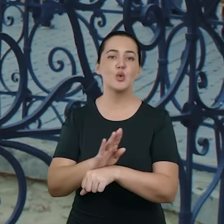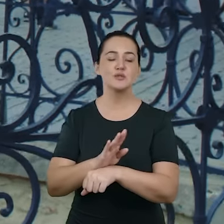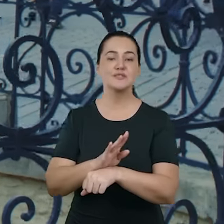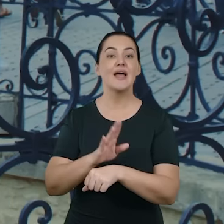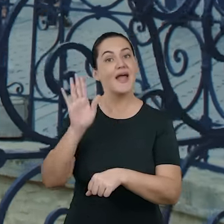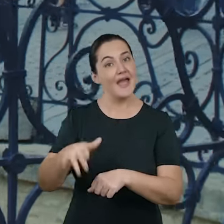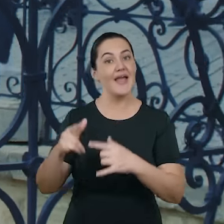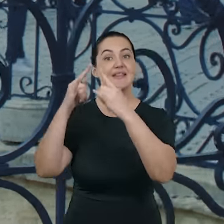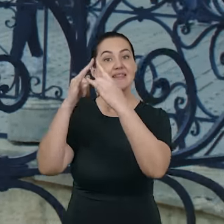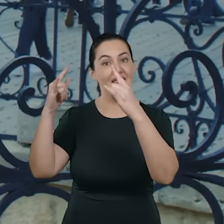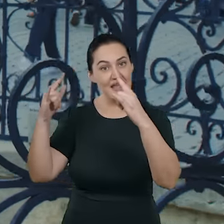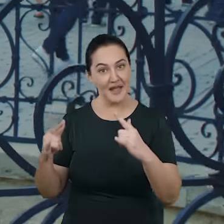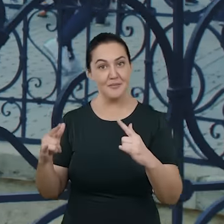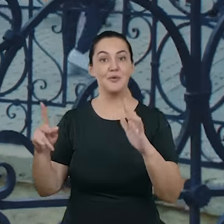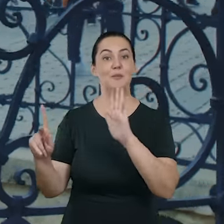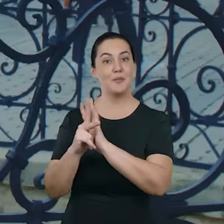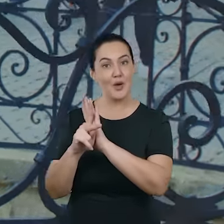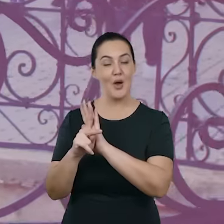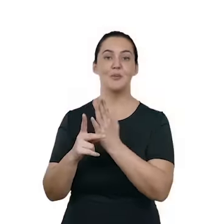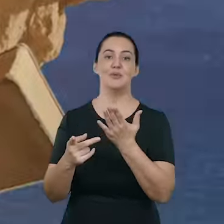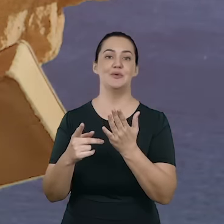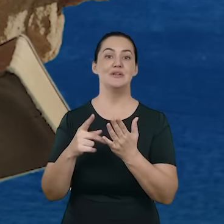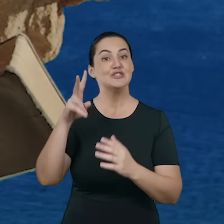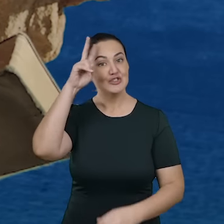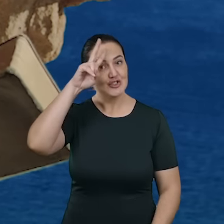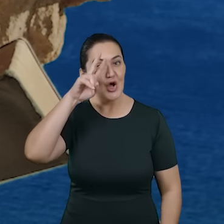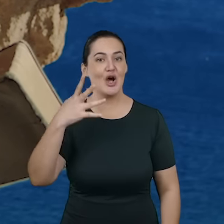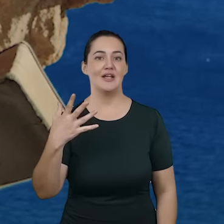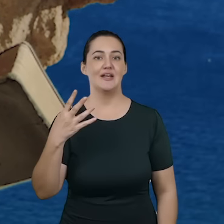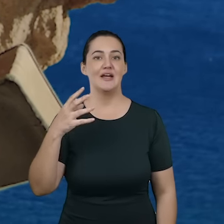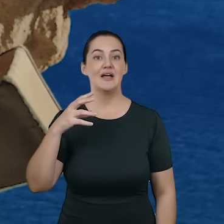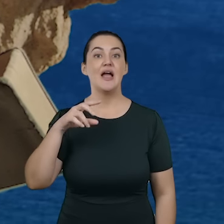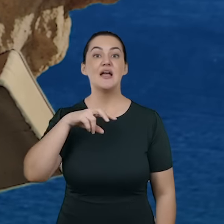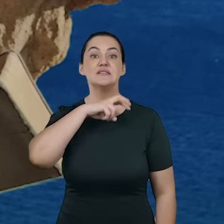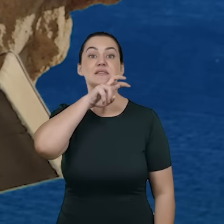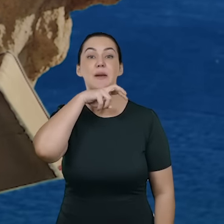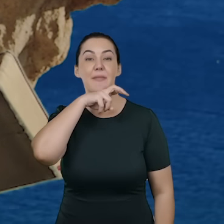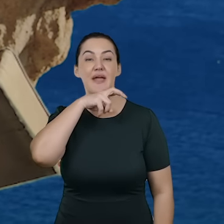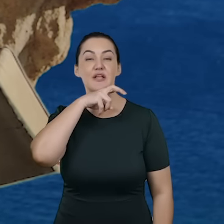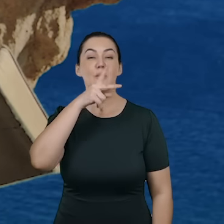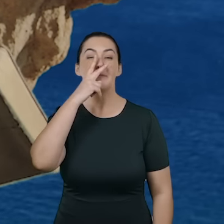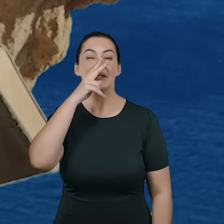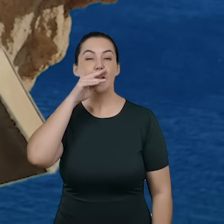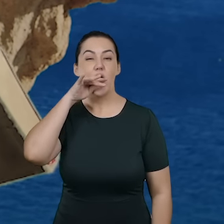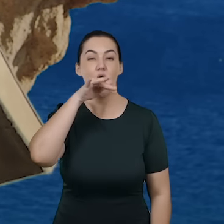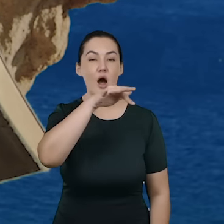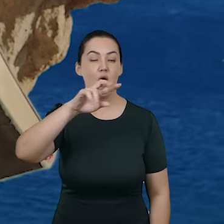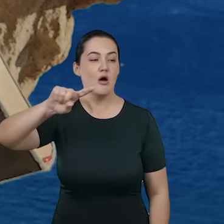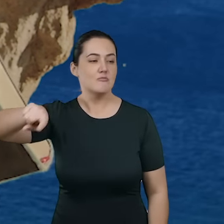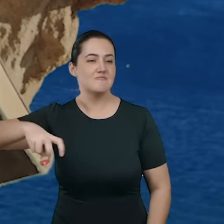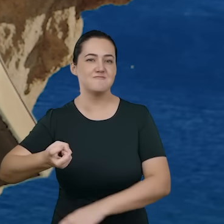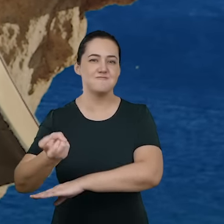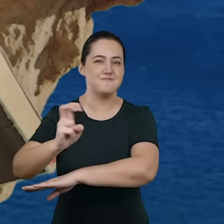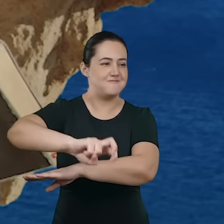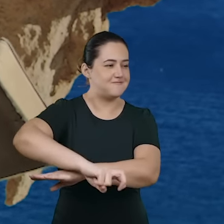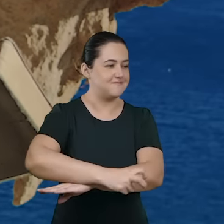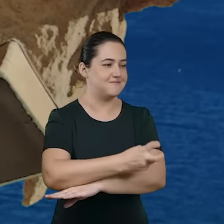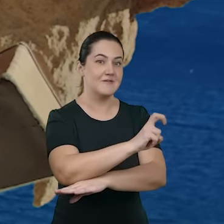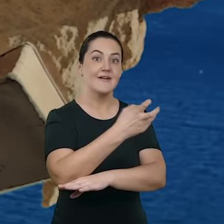do templo de Delfos e que era a Piton. E eu falei com você que foi aquela serpente, aquela Piton, que